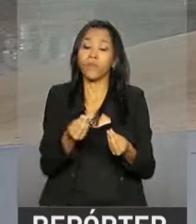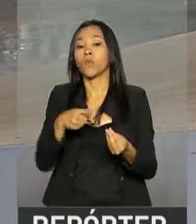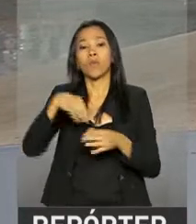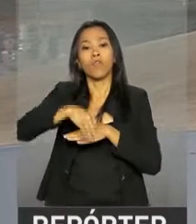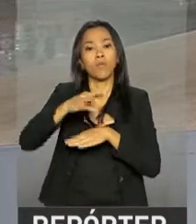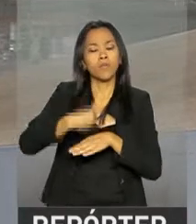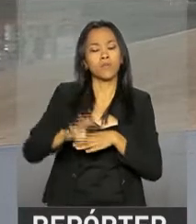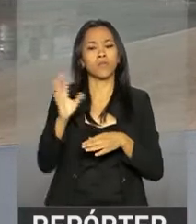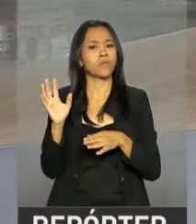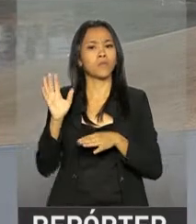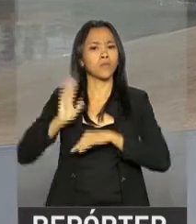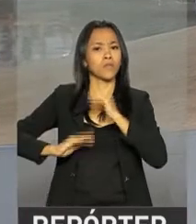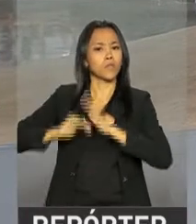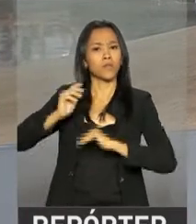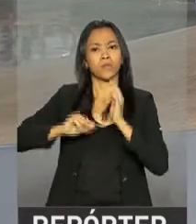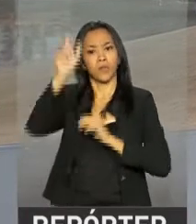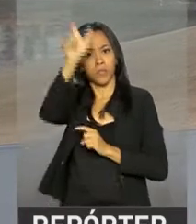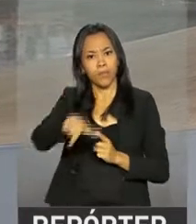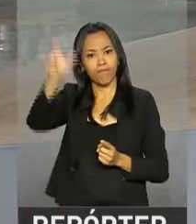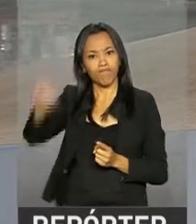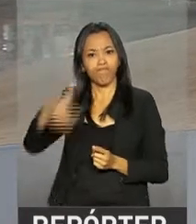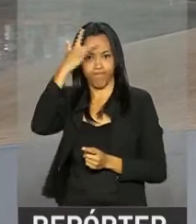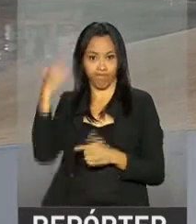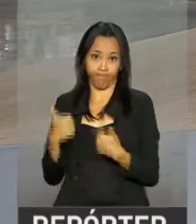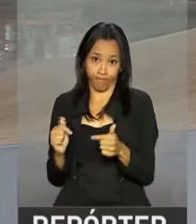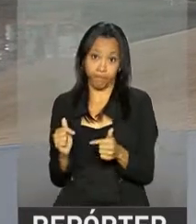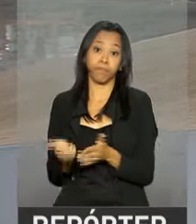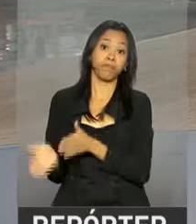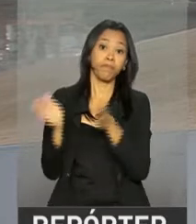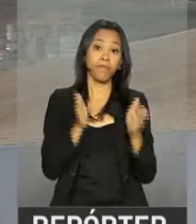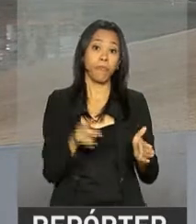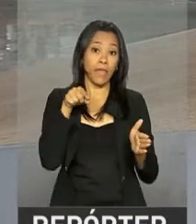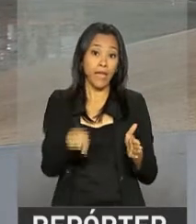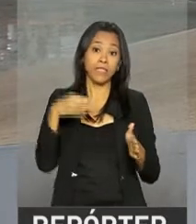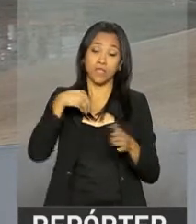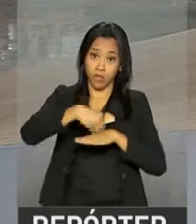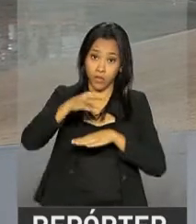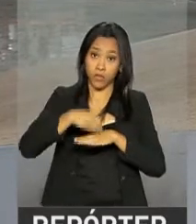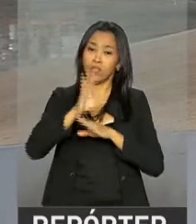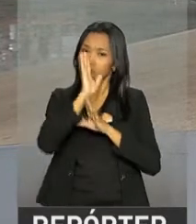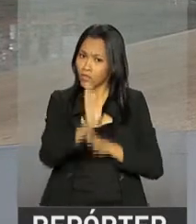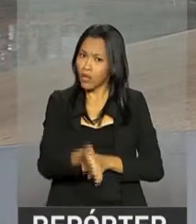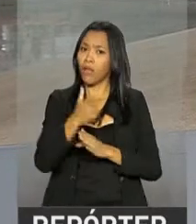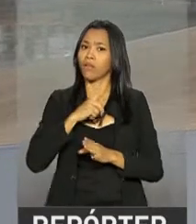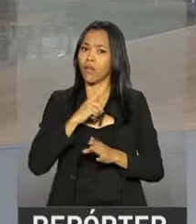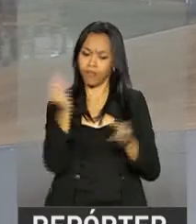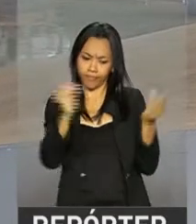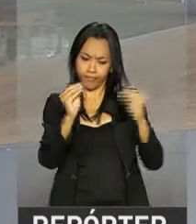sobre os trabalhadores bom todos esses dados eles já são registrados pelas empresas